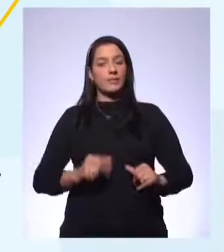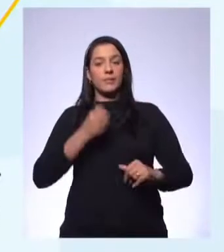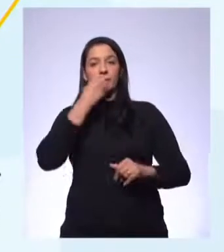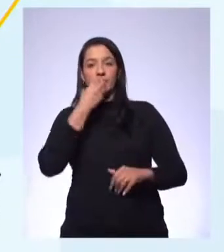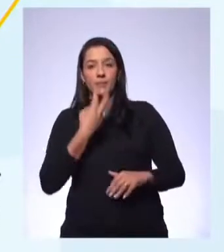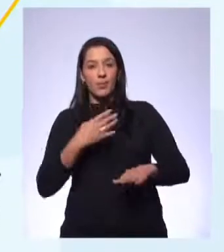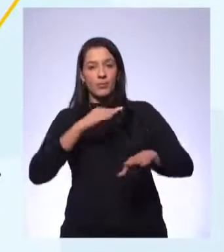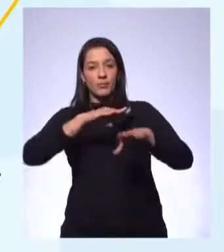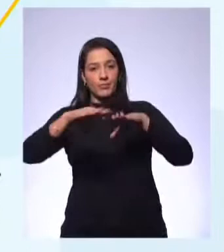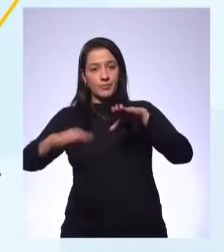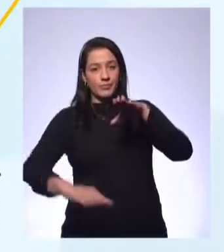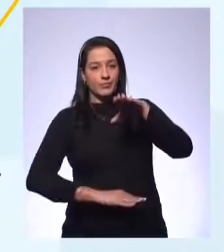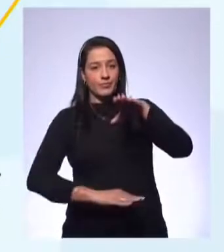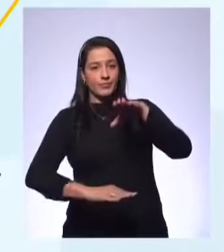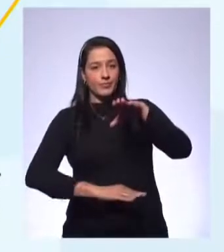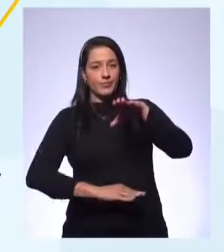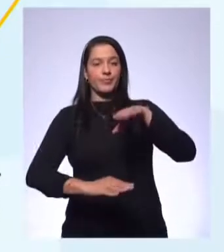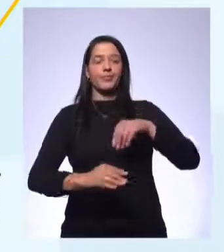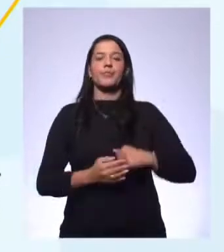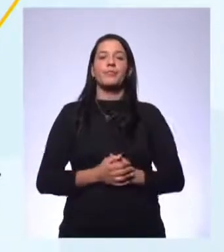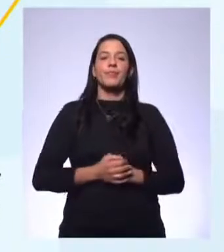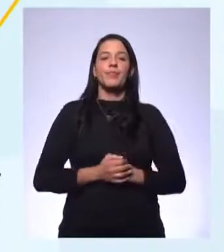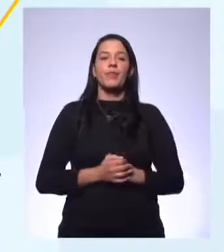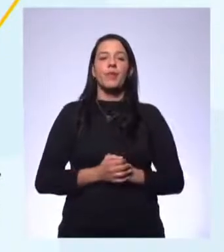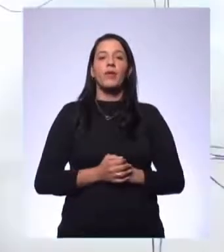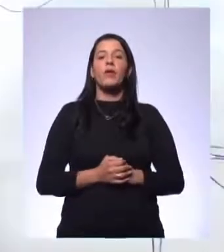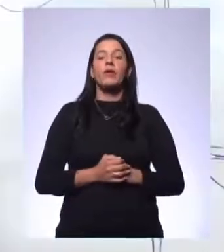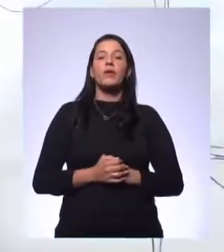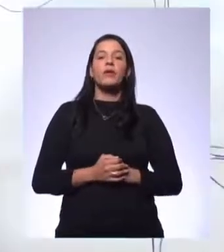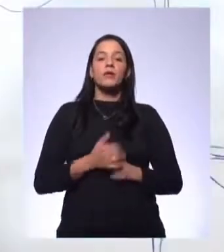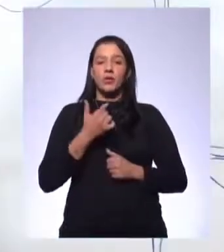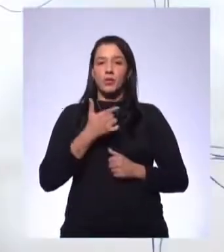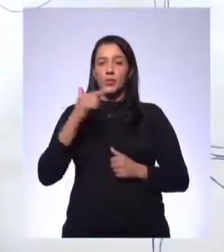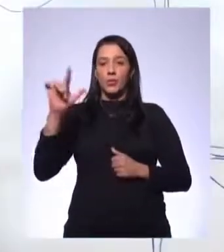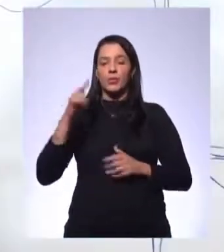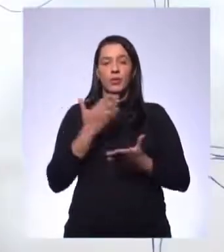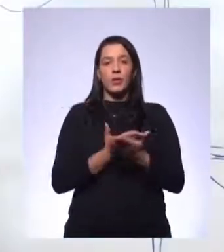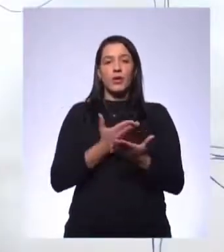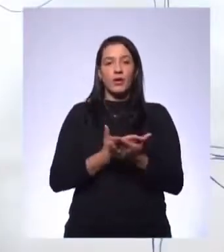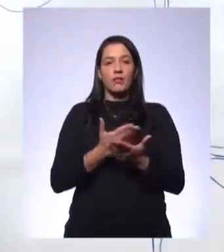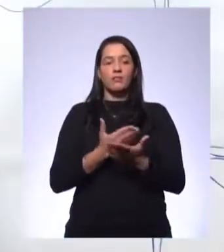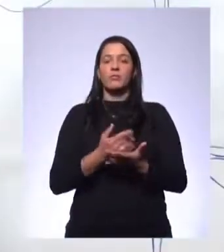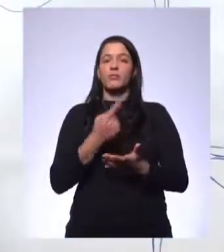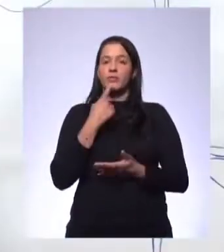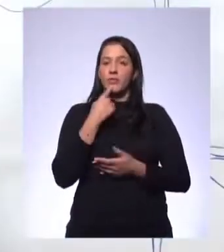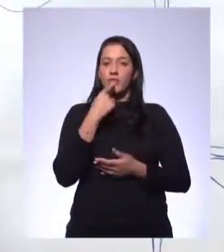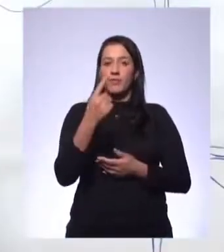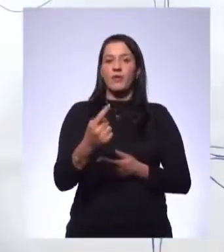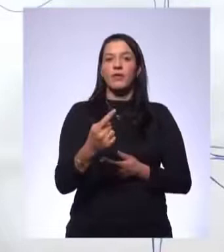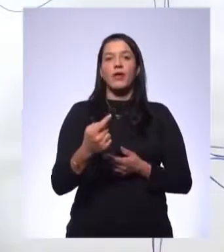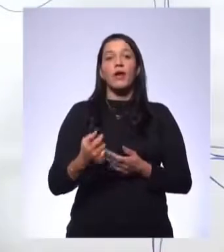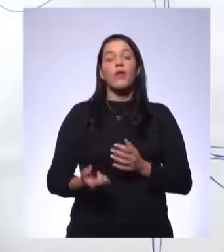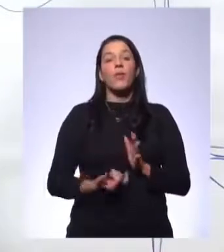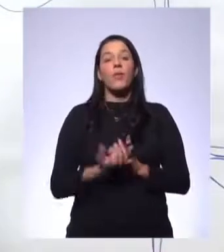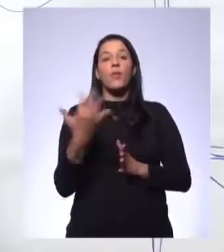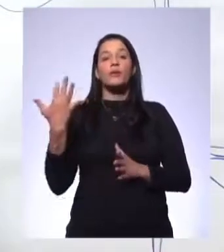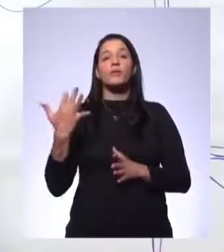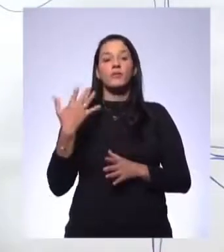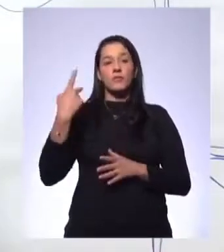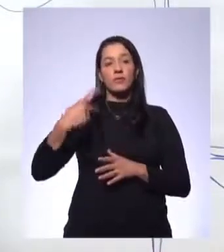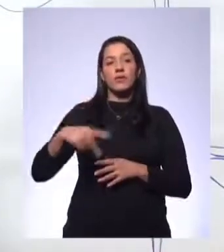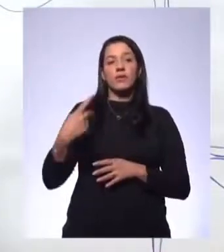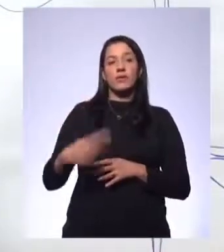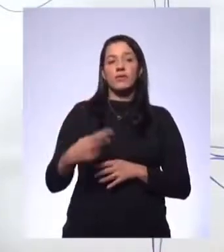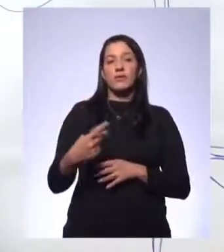boa, são lençóis subterrâneos. E numa outra oportunidade a gente vai te falar quanto que o Brasil tem, que